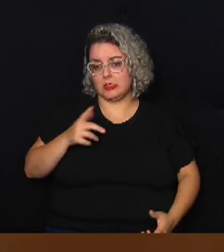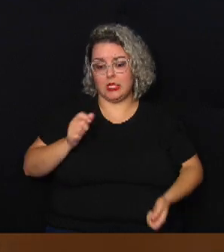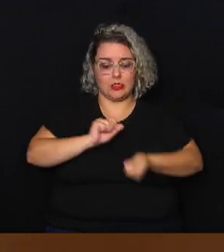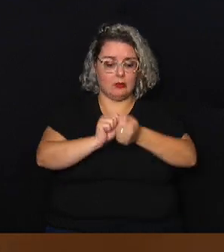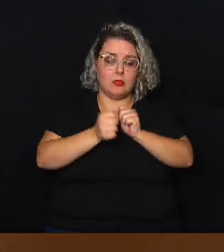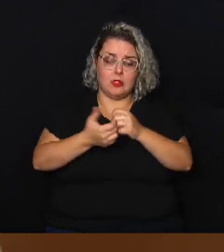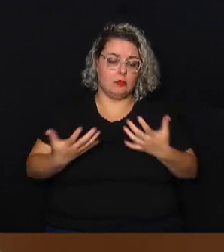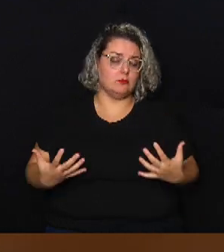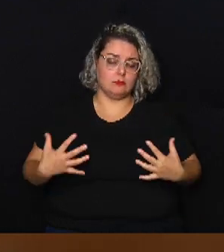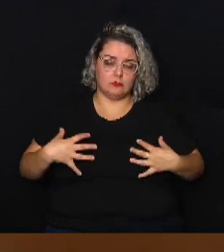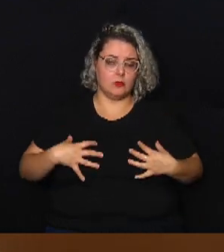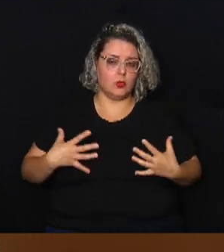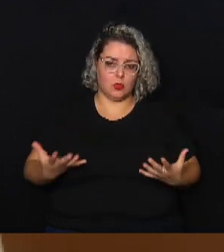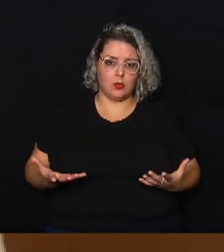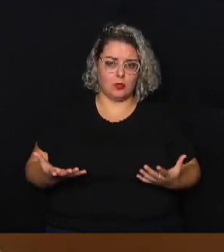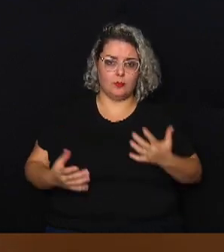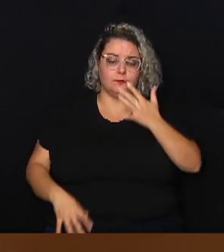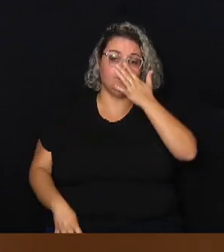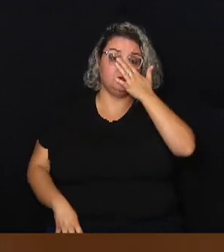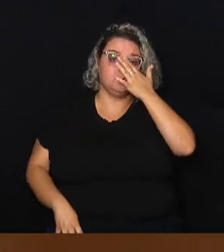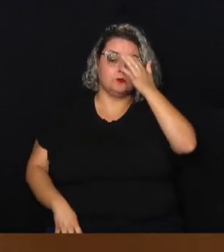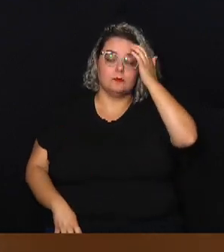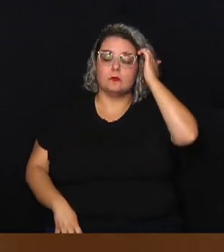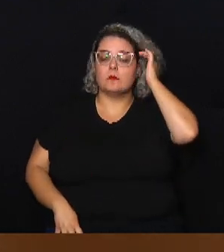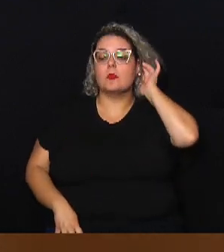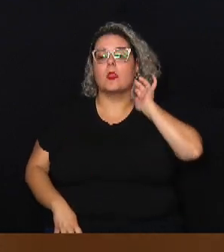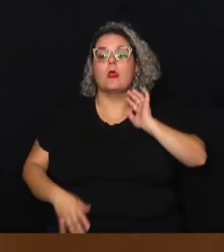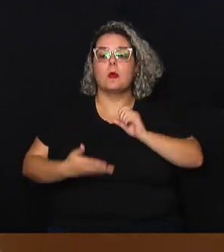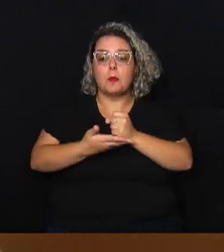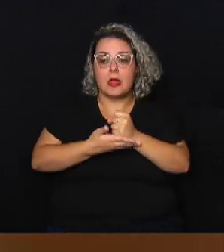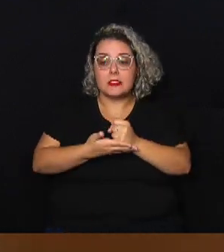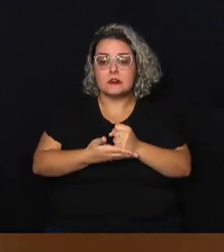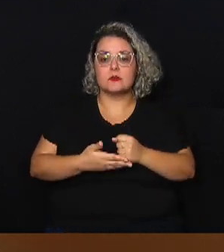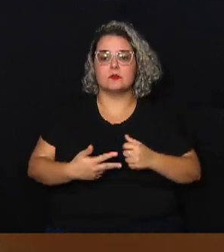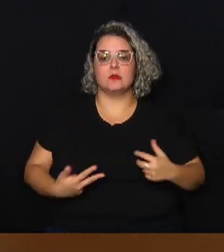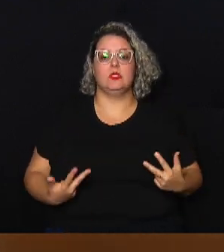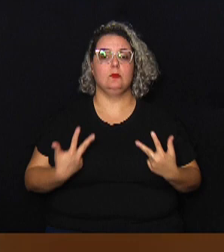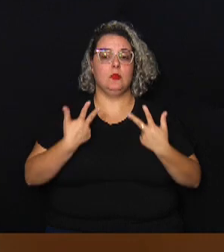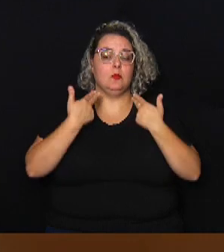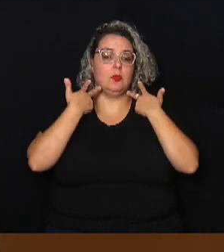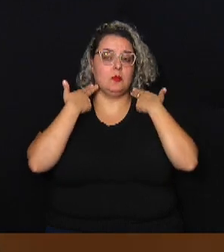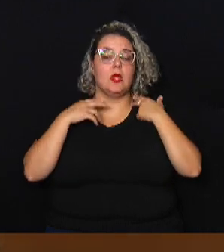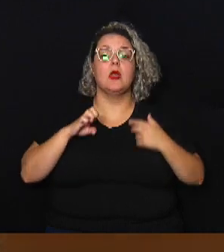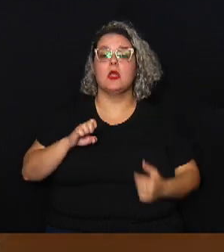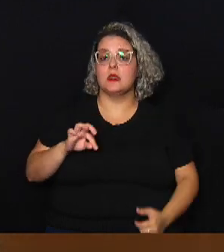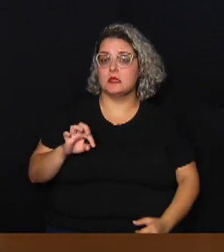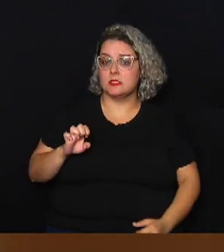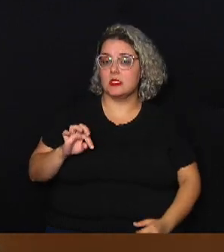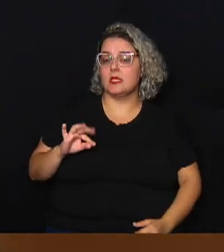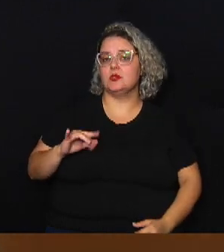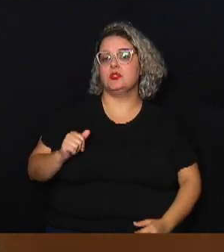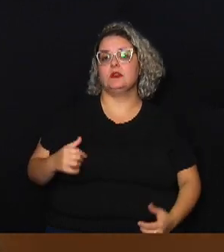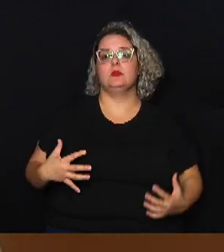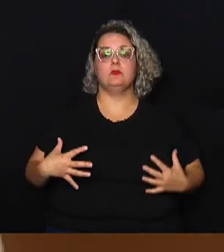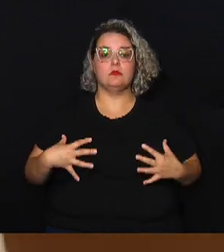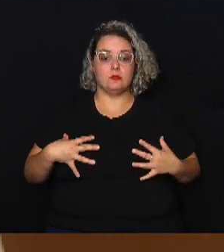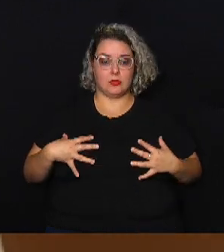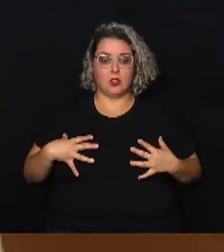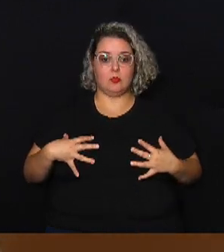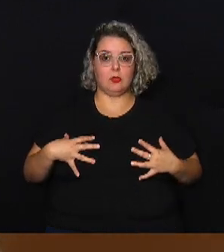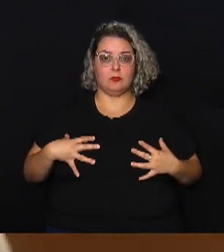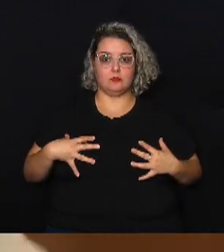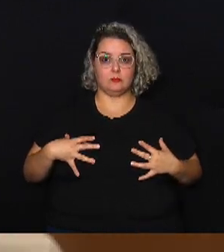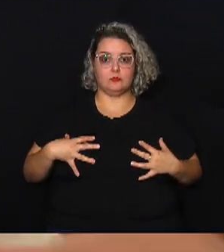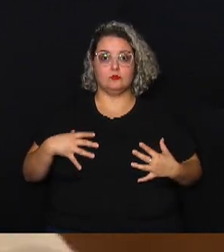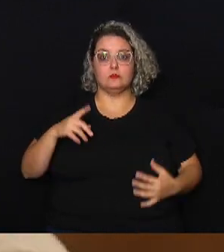no local. Então, basicamente, são essas as cirurgias estéticas da mama, e esse